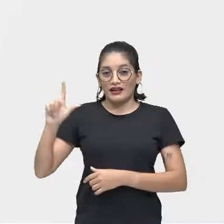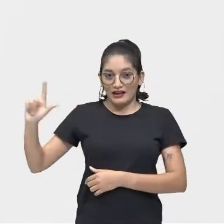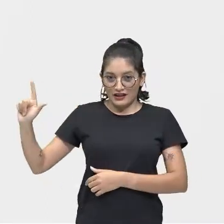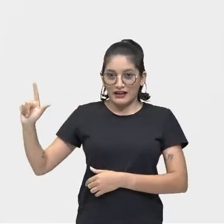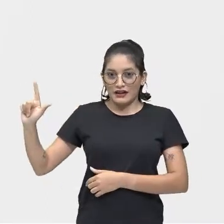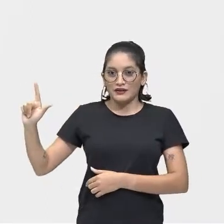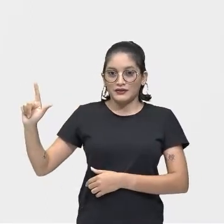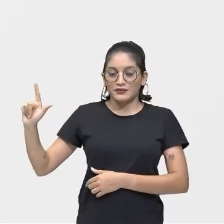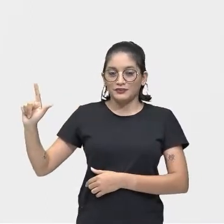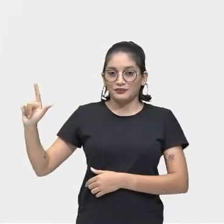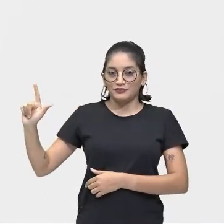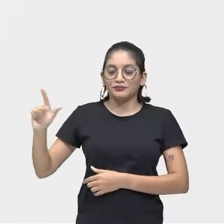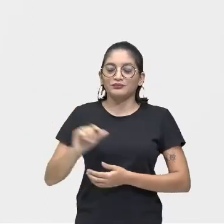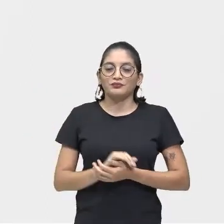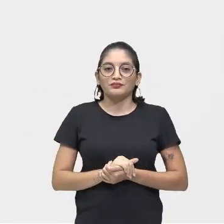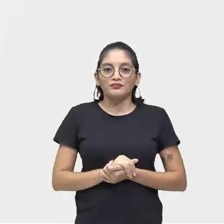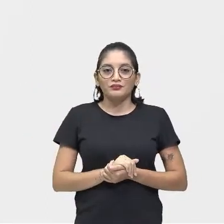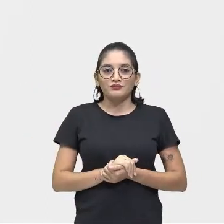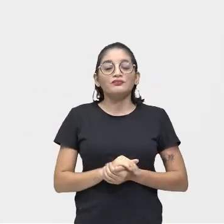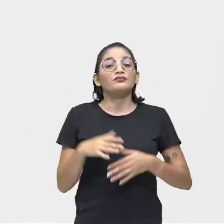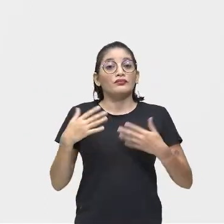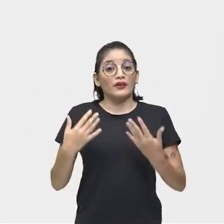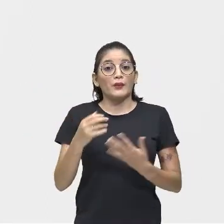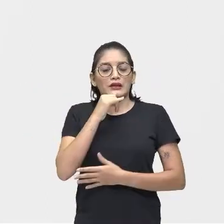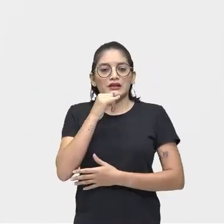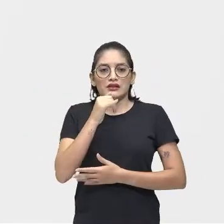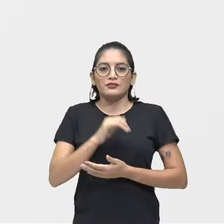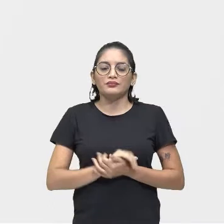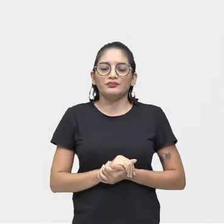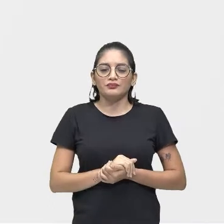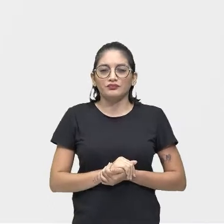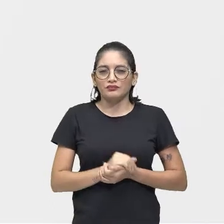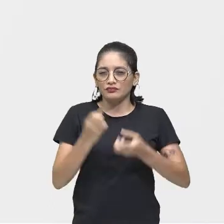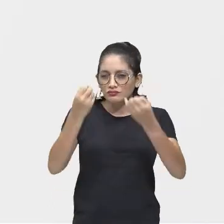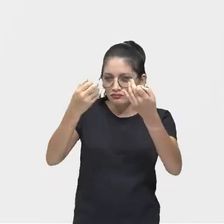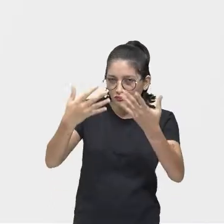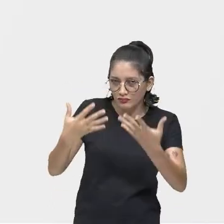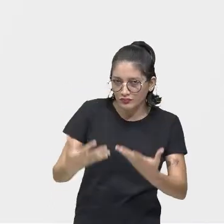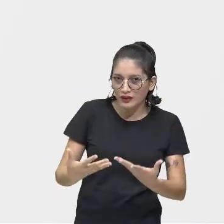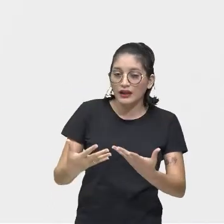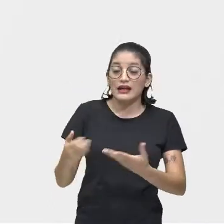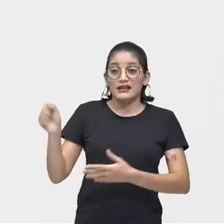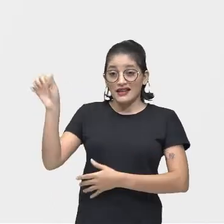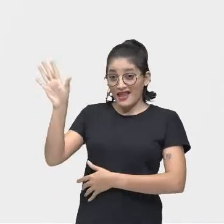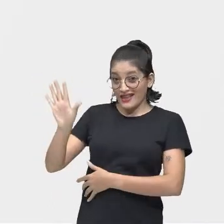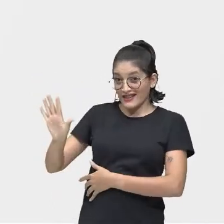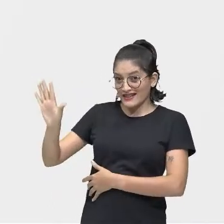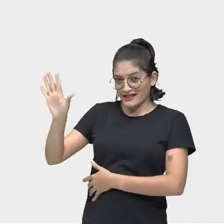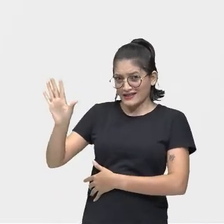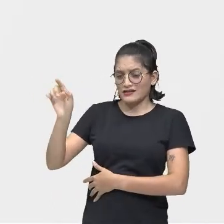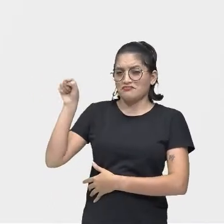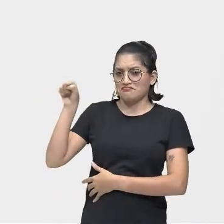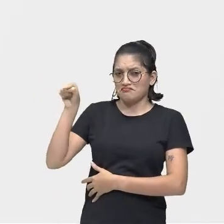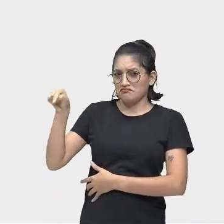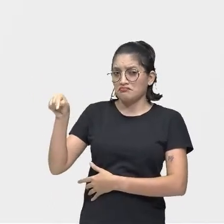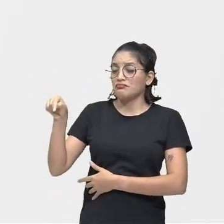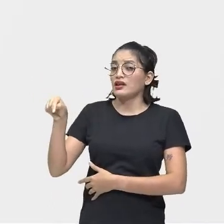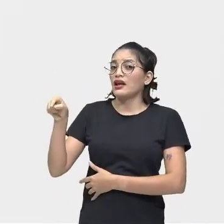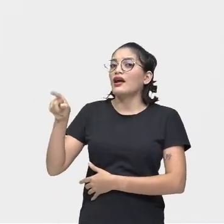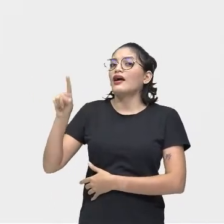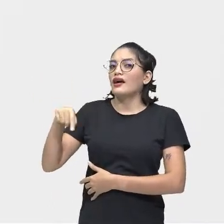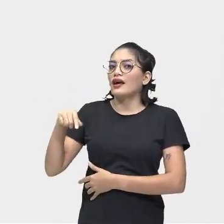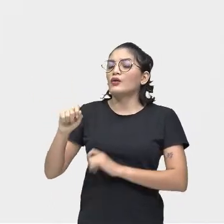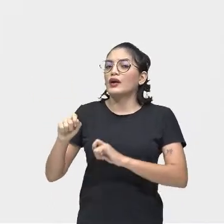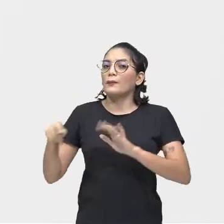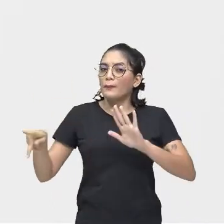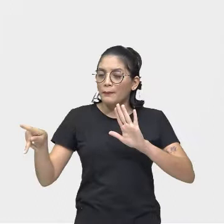Tordesilhas. Ou seja, teoricamente, eu digo teoricamente, esse território deveria